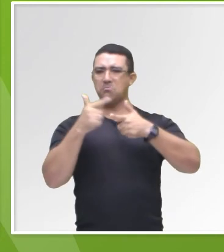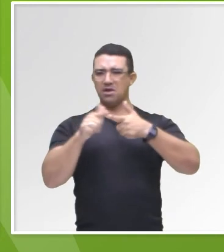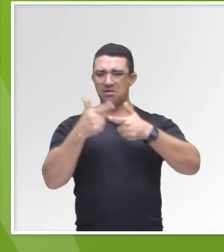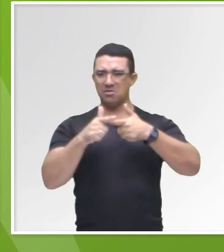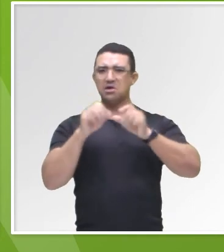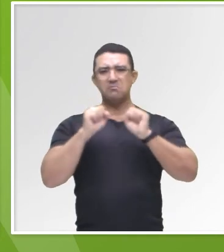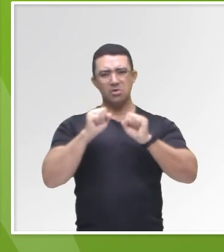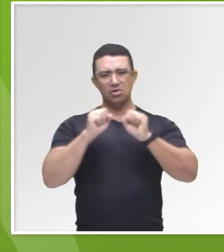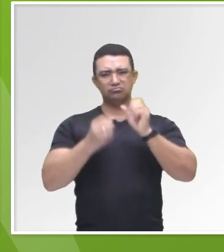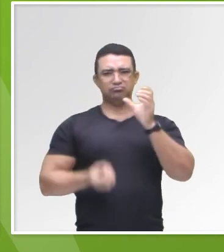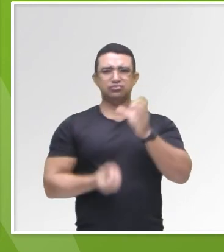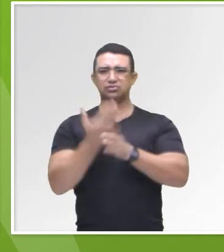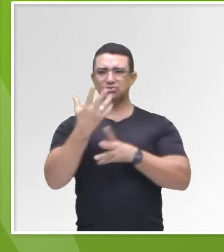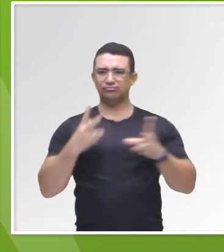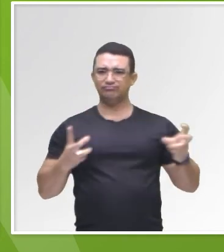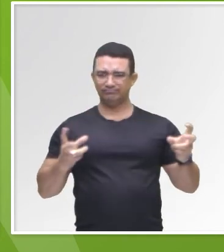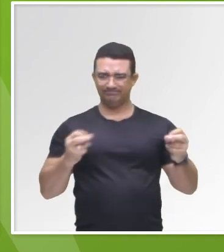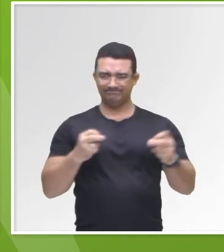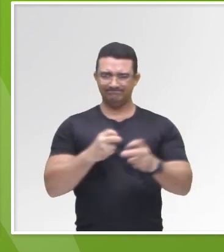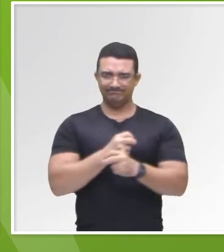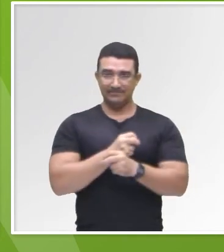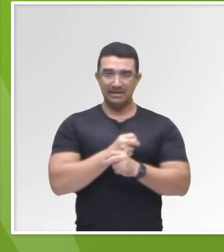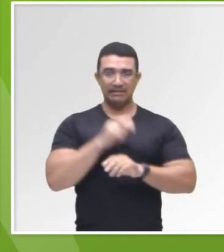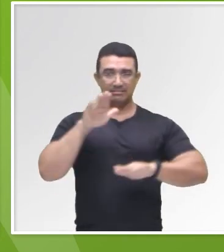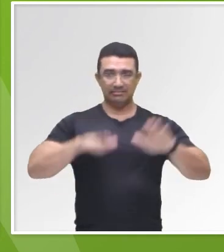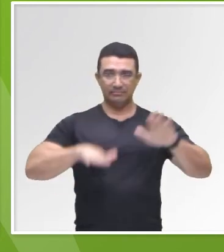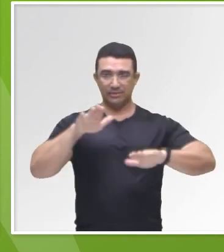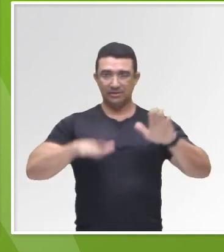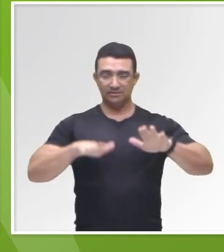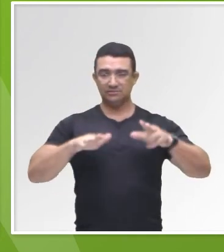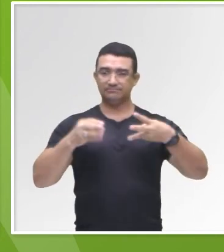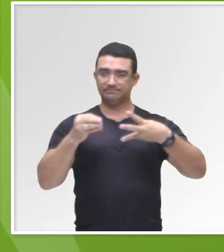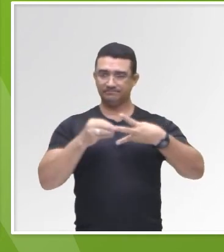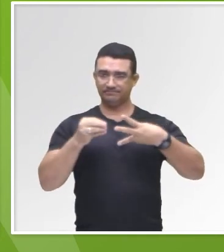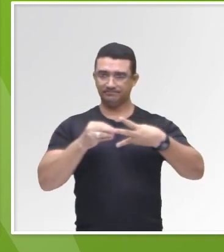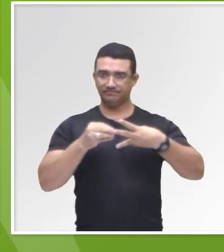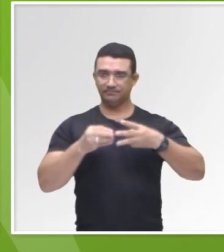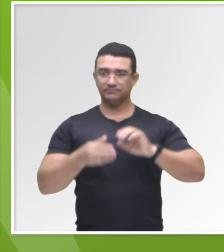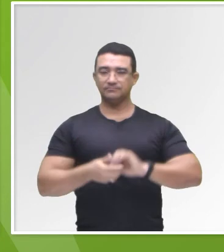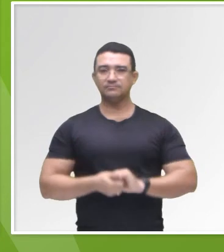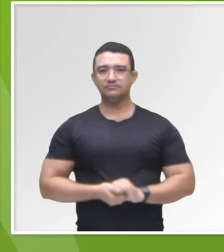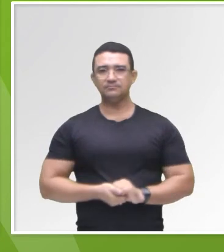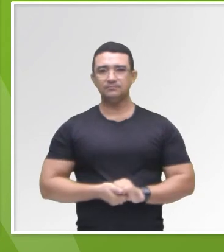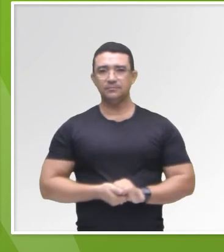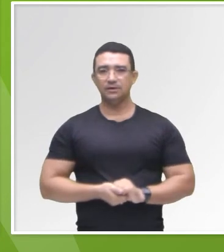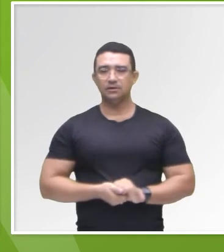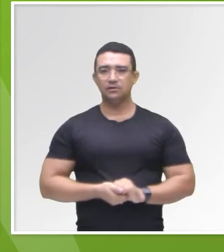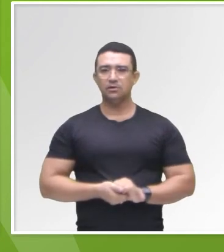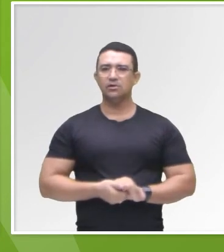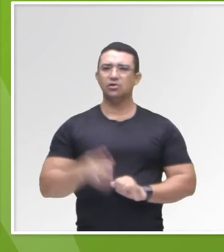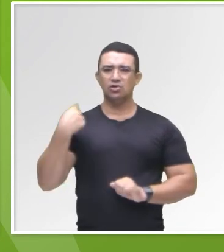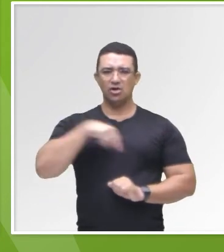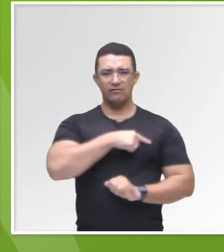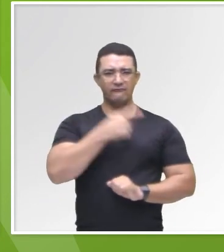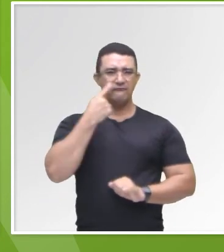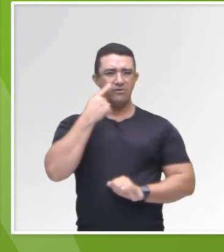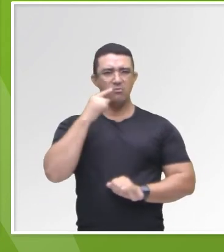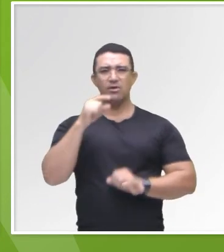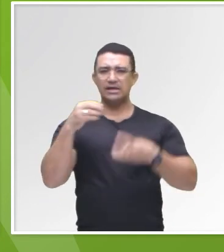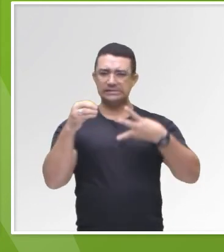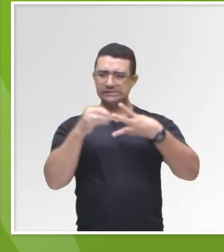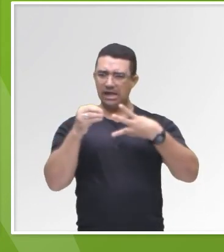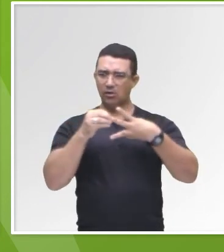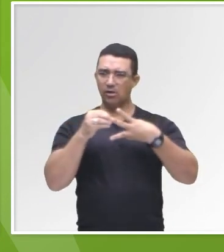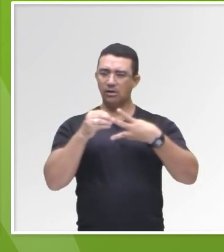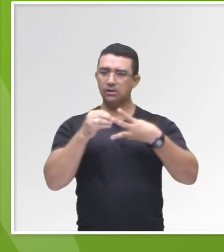um câncer, né? Dependendo de onde for aquela célula, por exemplo. Então a gente pode observar aí que as nossas células, como nós falamos anteriormente, elas estão em